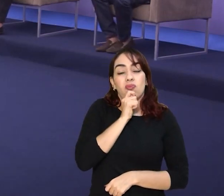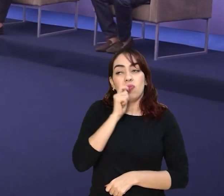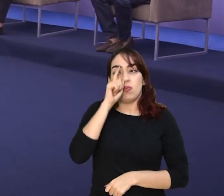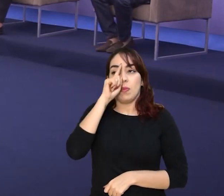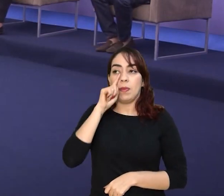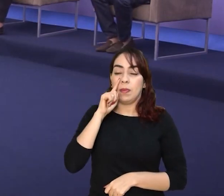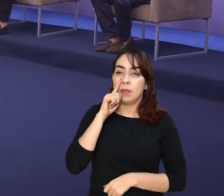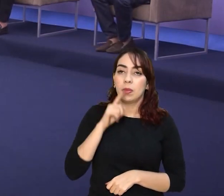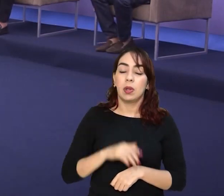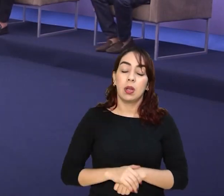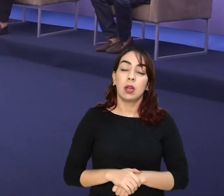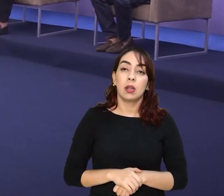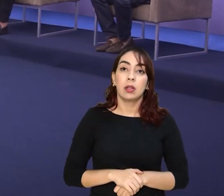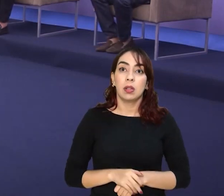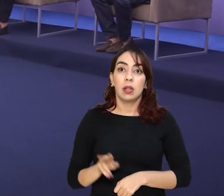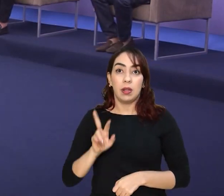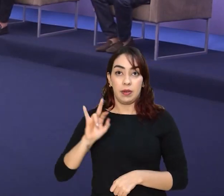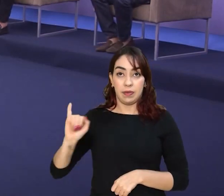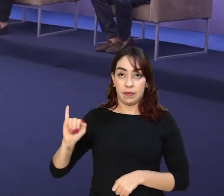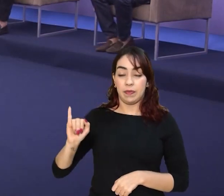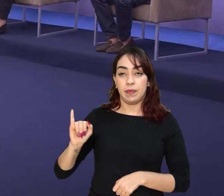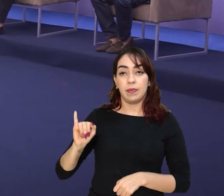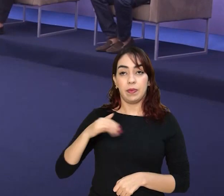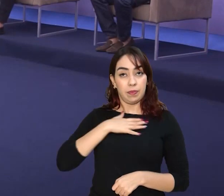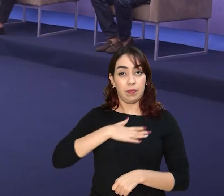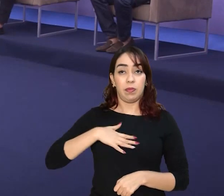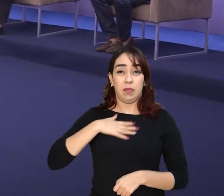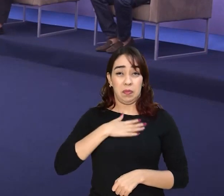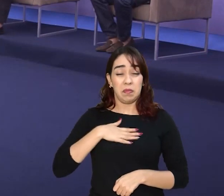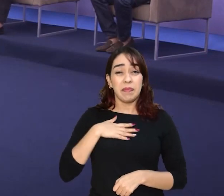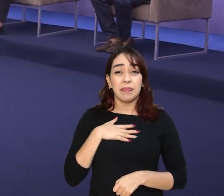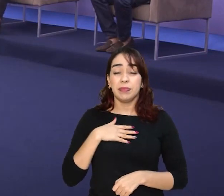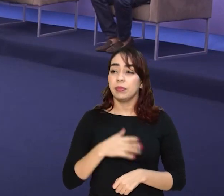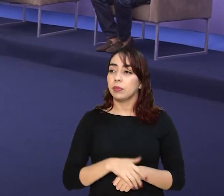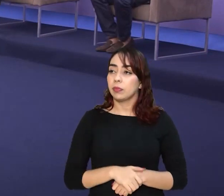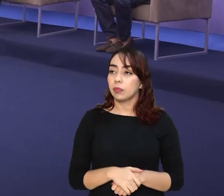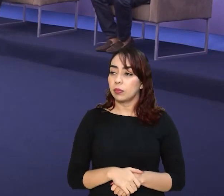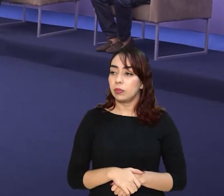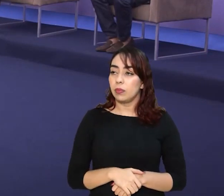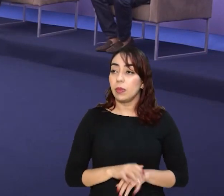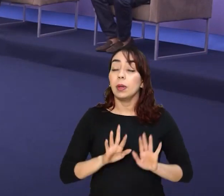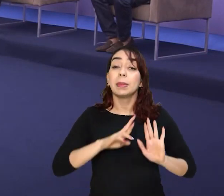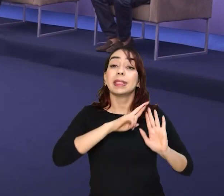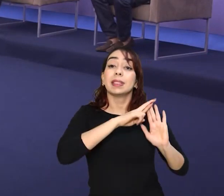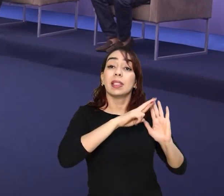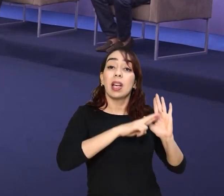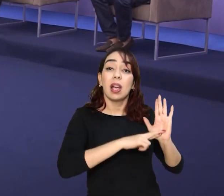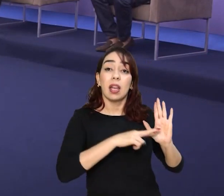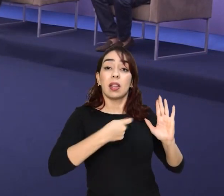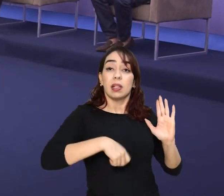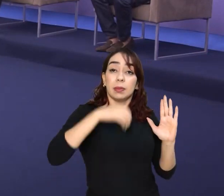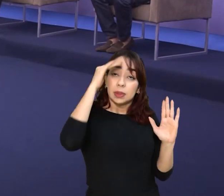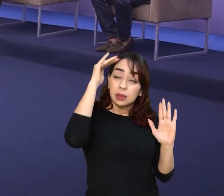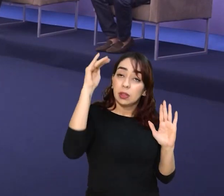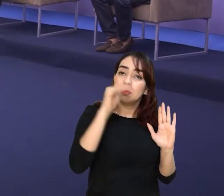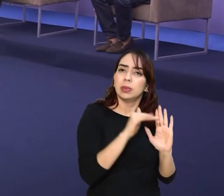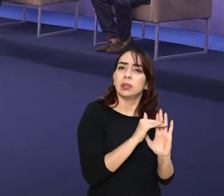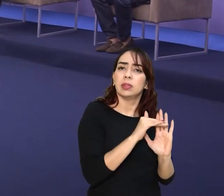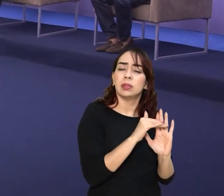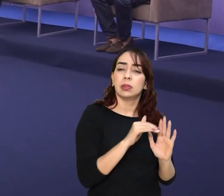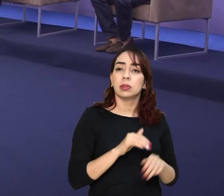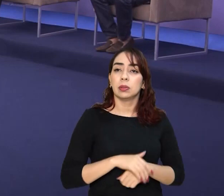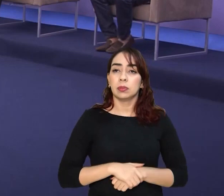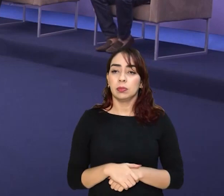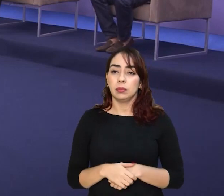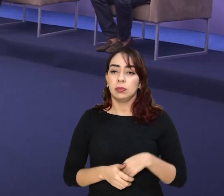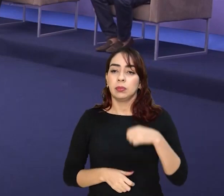O patrocinador vai aparecer na hora do gol. Eu vou lembrar. Não vou nem falar, pessoal. É regra. É porque regra, não pode falar. Eu vou falar do patrocinador, sabe